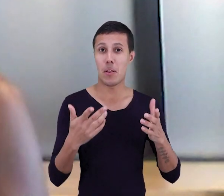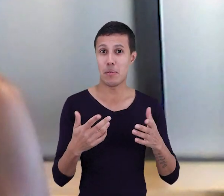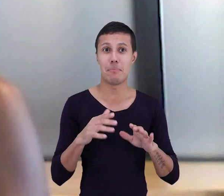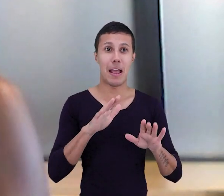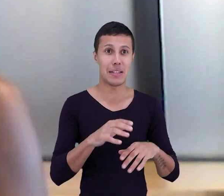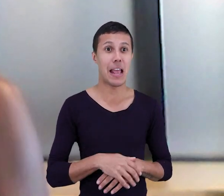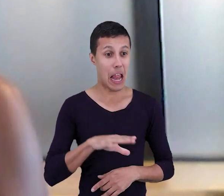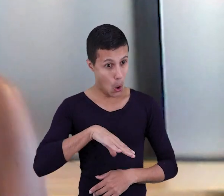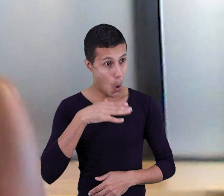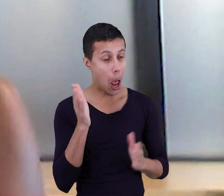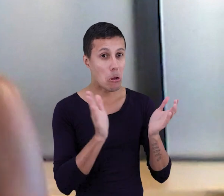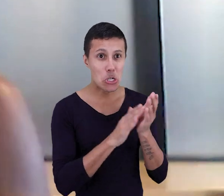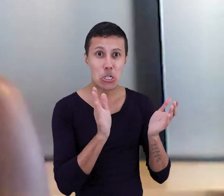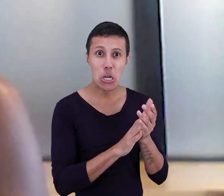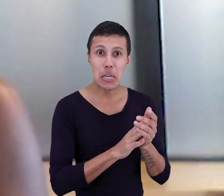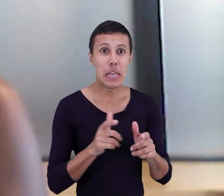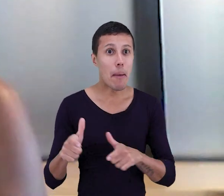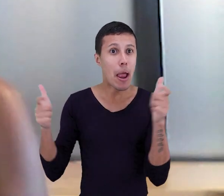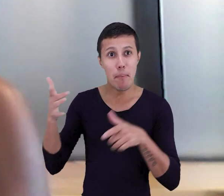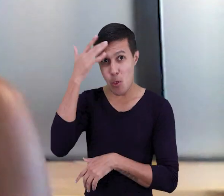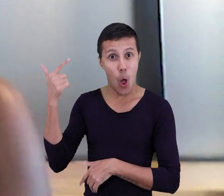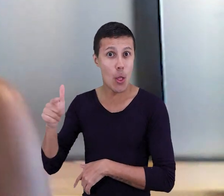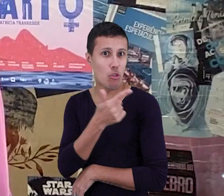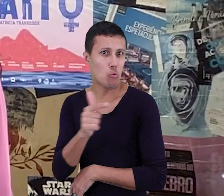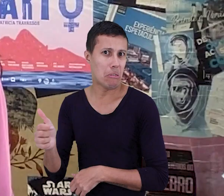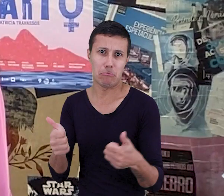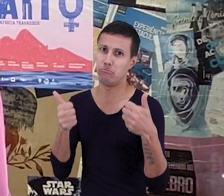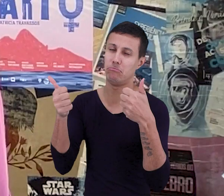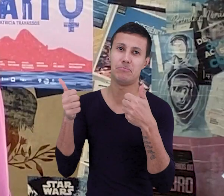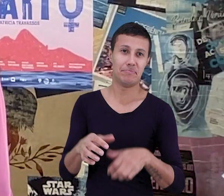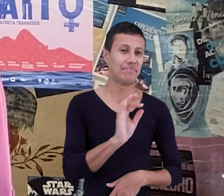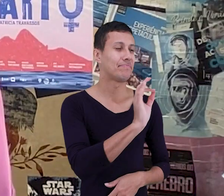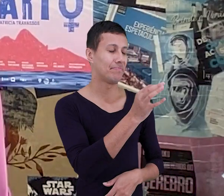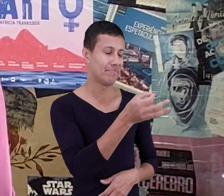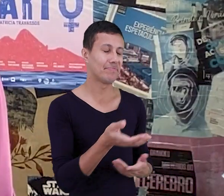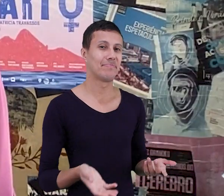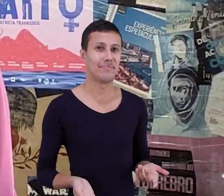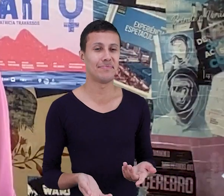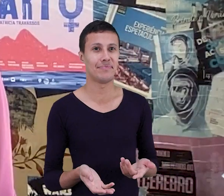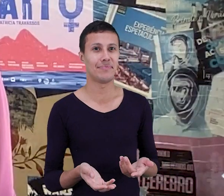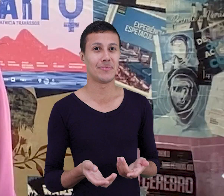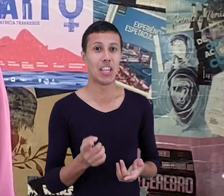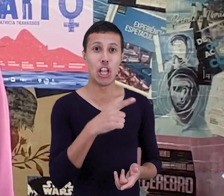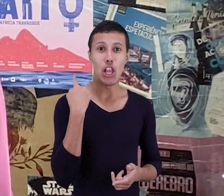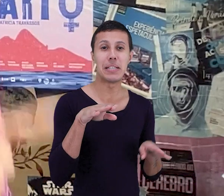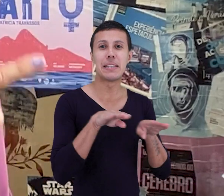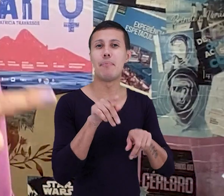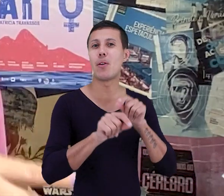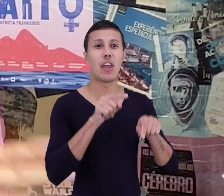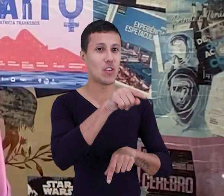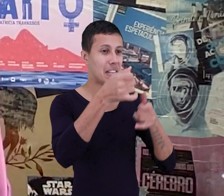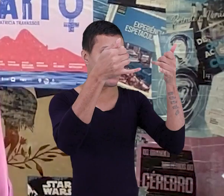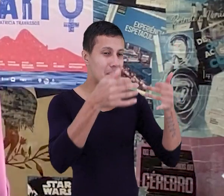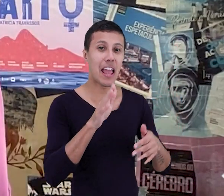teve coragem de fazer algo que a maioria não faz. E tá tudo bem. Exatamente. Olha, e aí a gente pode dizer, só por vocês